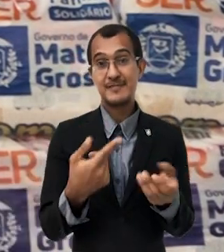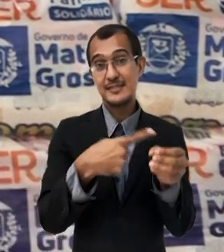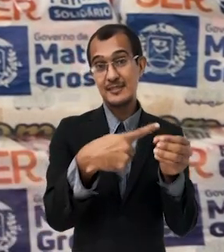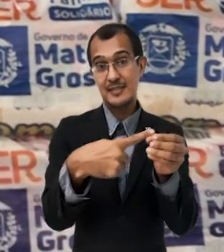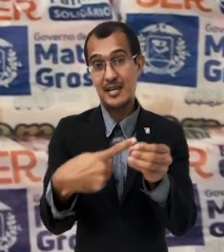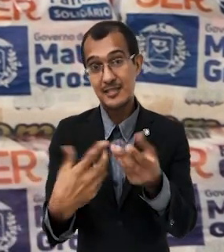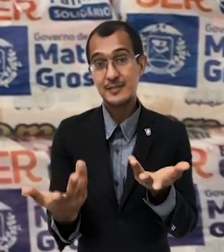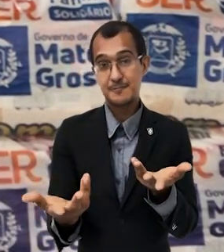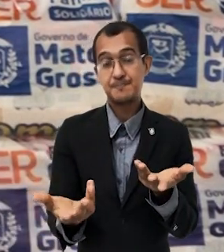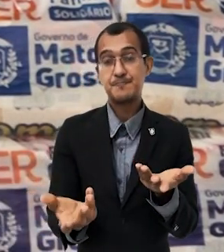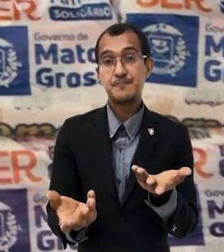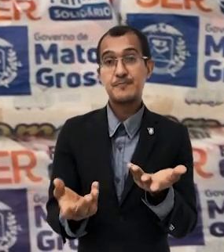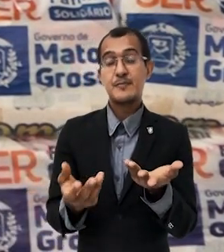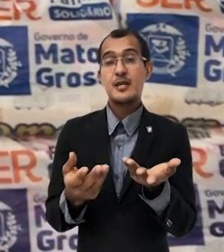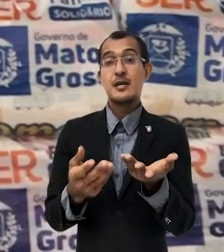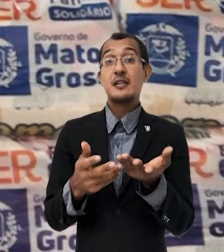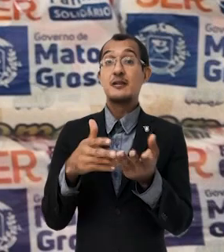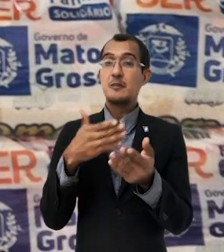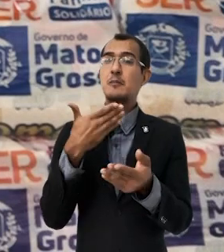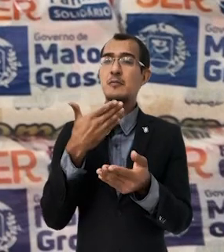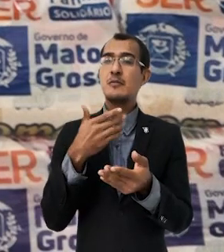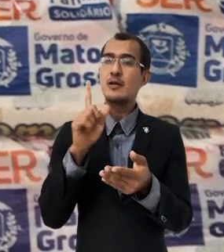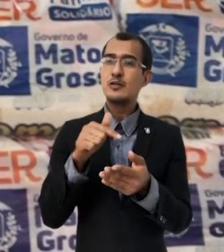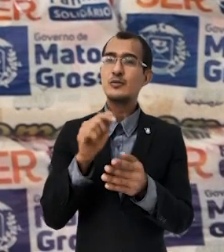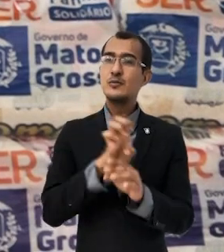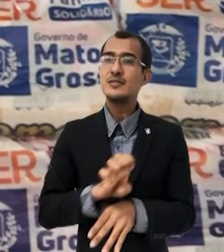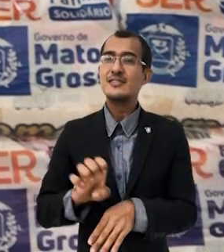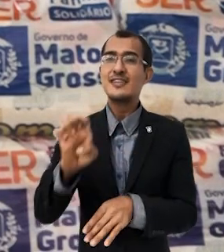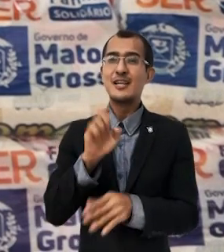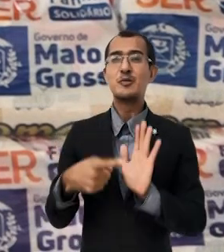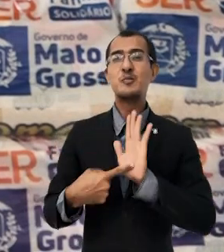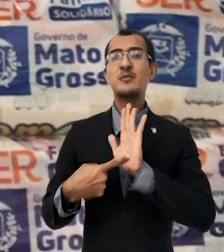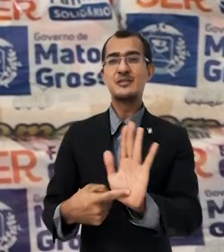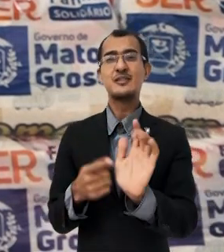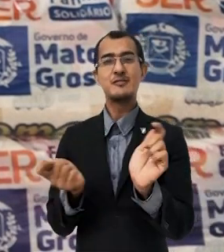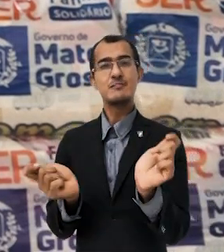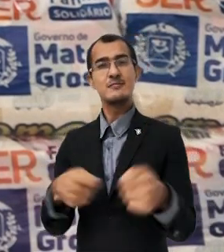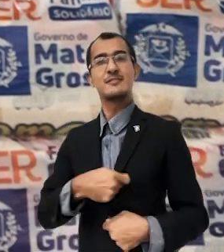têm condições de acessar a cidade, né, o município, e